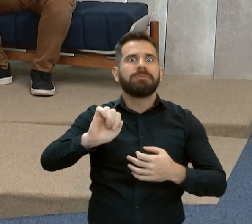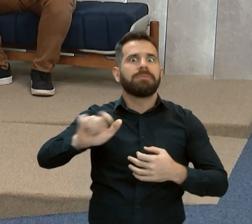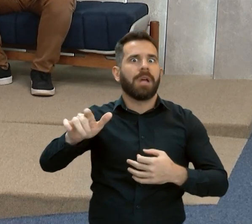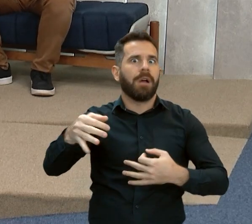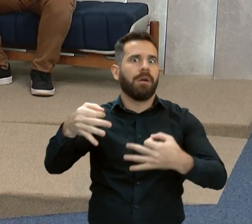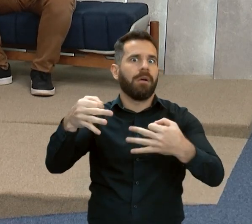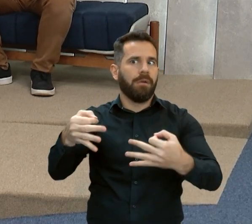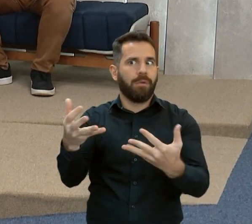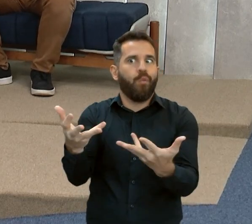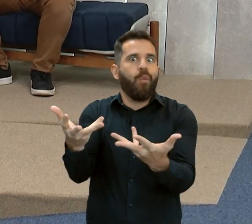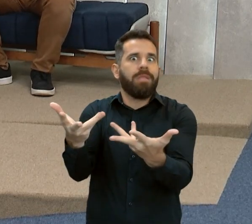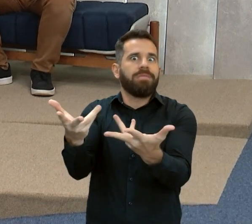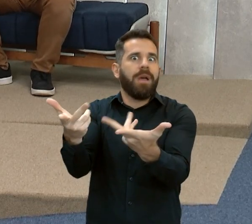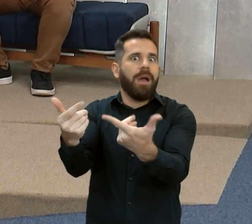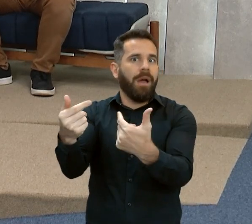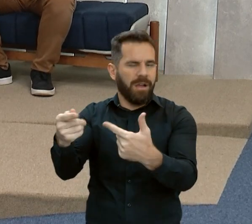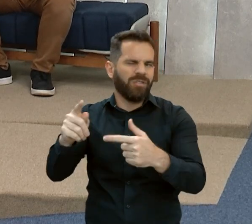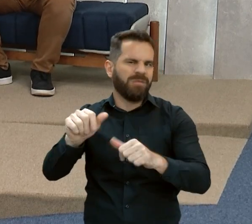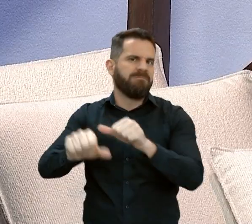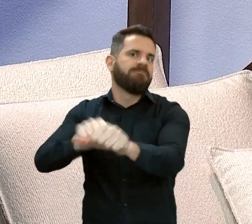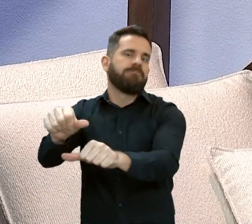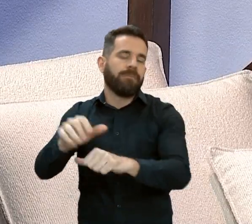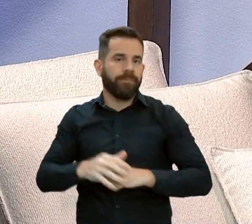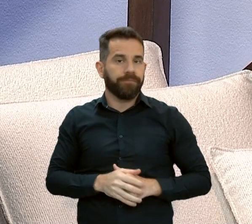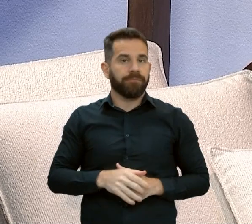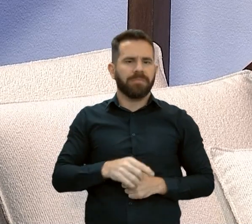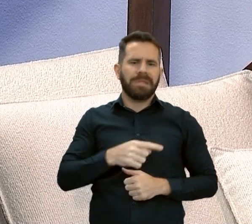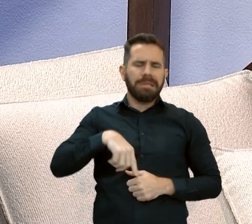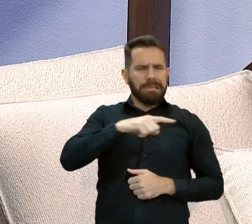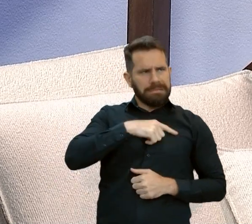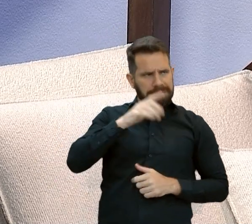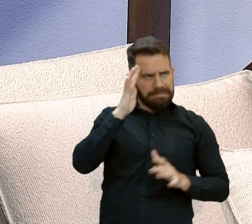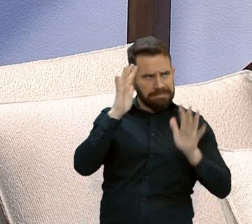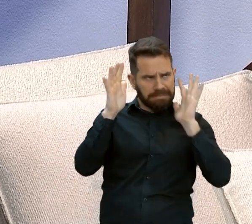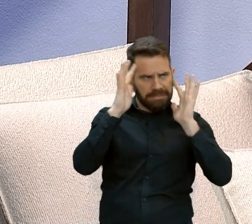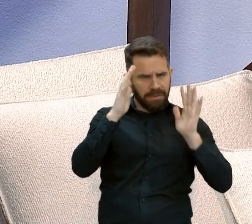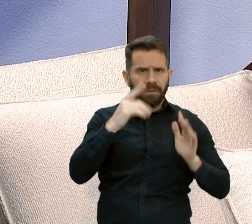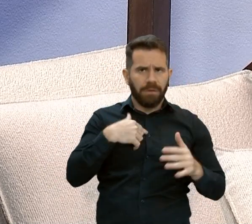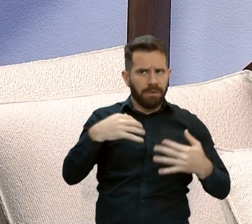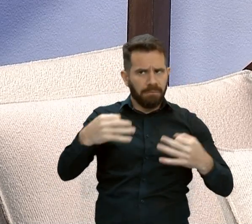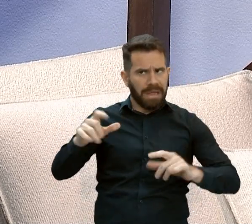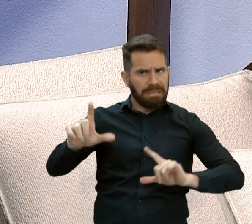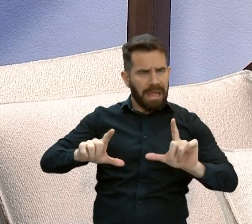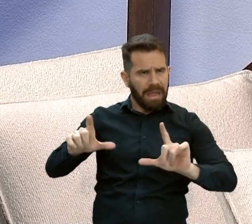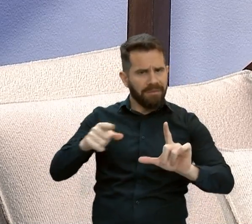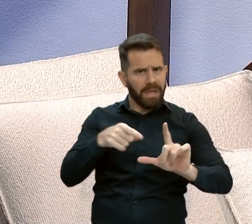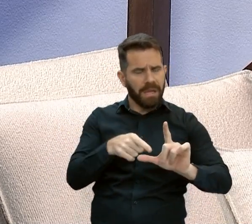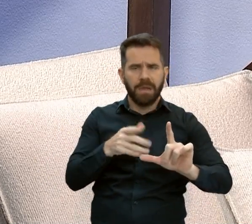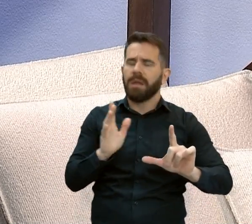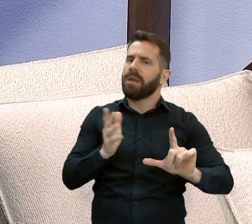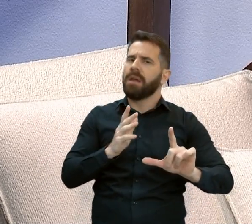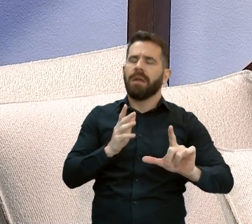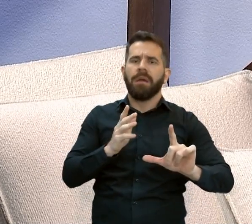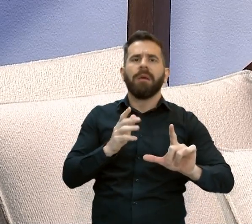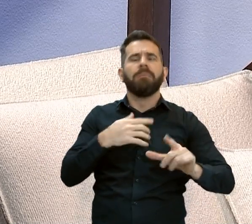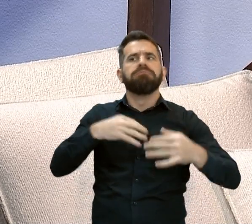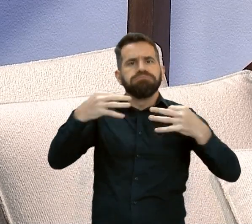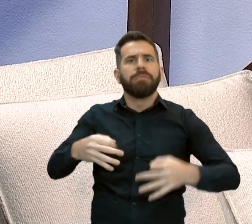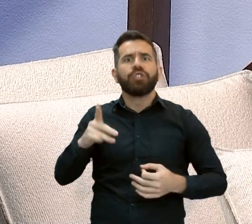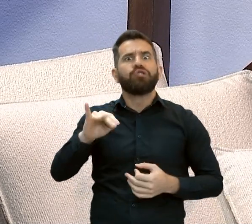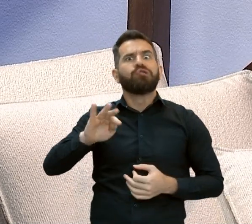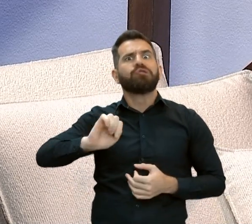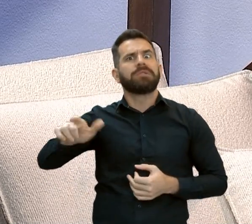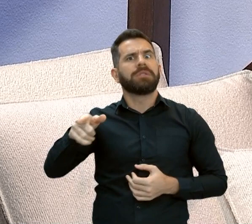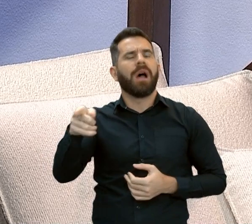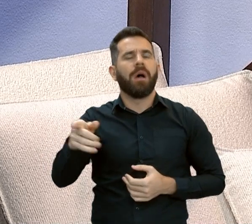gente tentou já que nós vamos montar a TV, vamos montar digital logo. Mas o Ministério não permitiu. Não, a concessão de